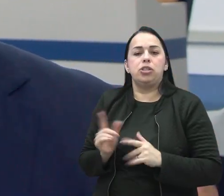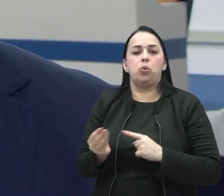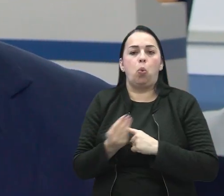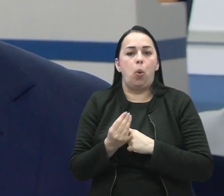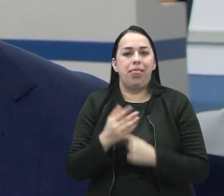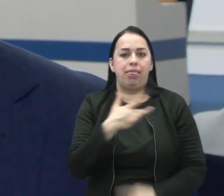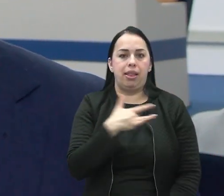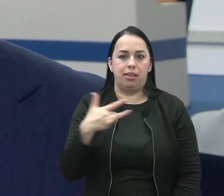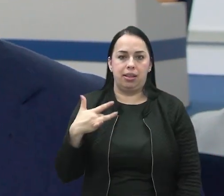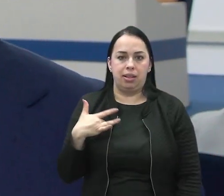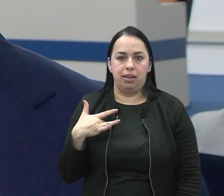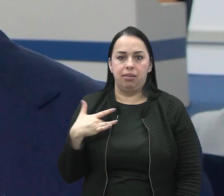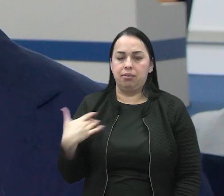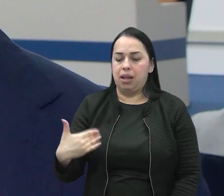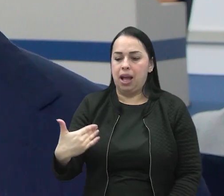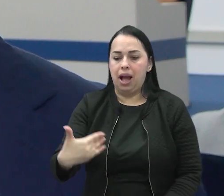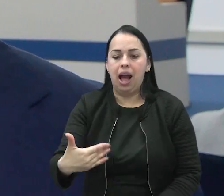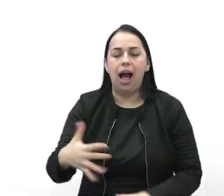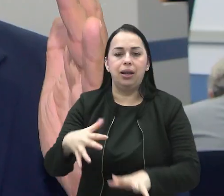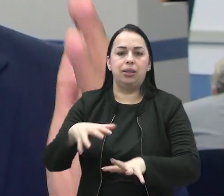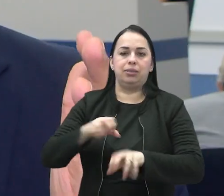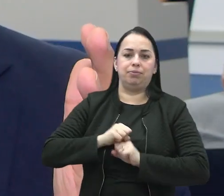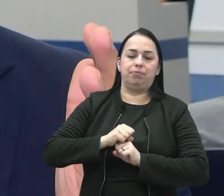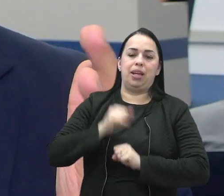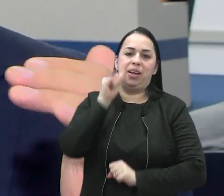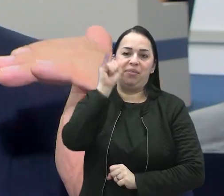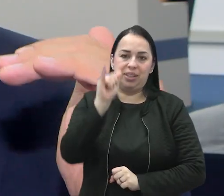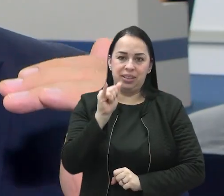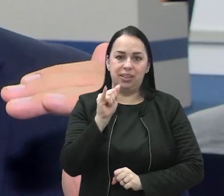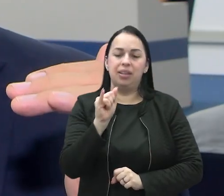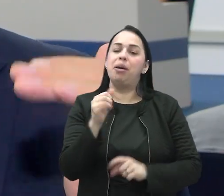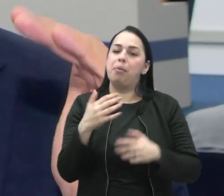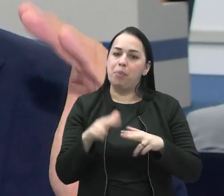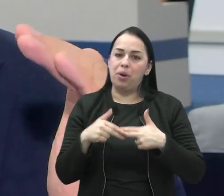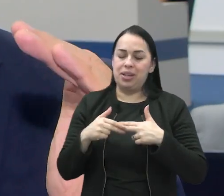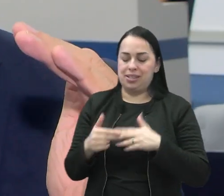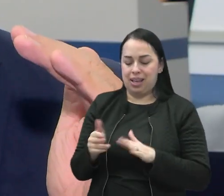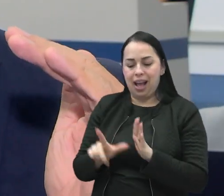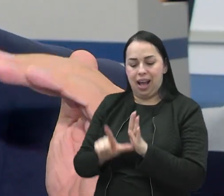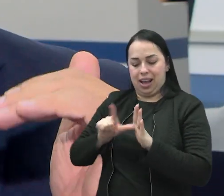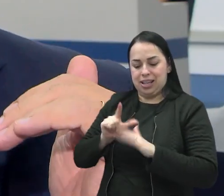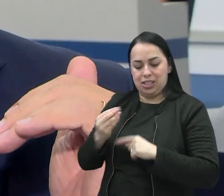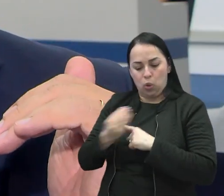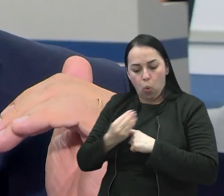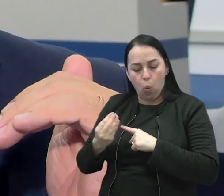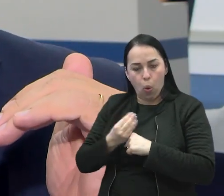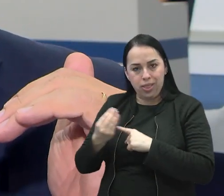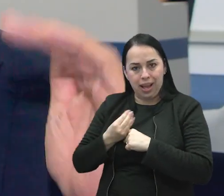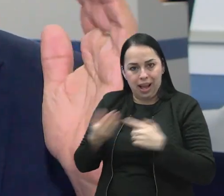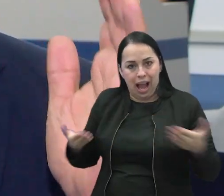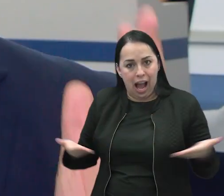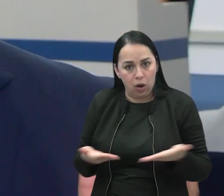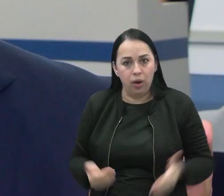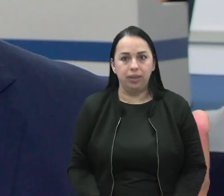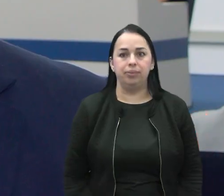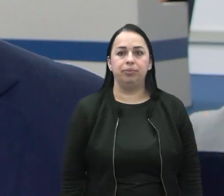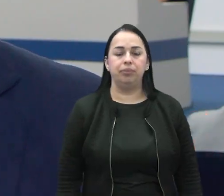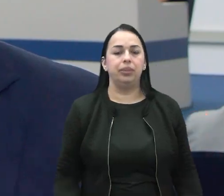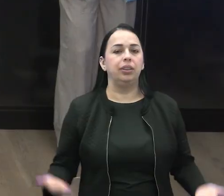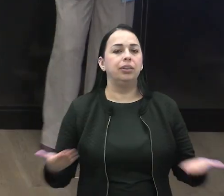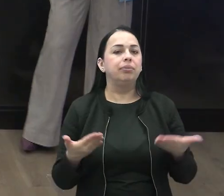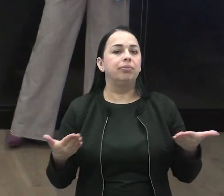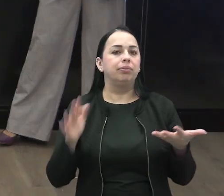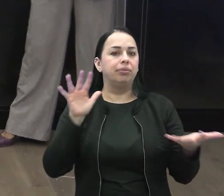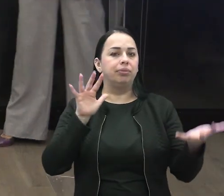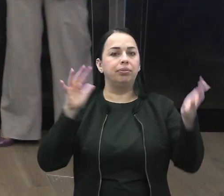ele cuida da própria saúde antes da doença chegar. Prevenção é a grande regra. Prevenção você trabalha com o futuro, cuidando bem do seu